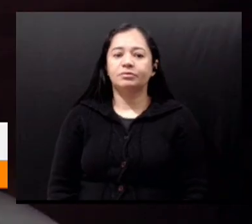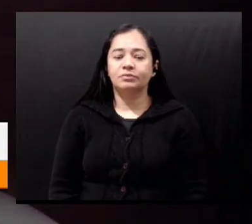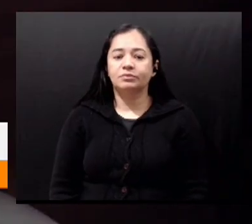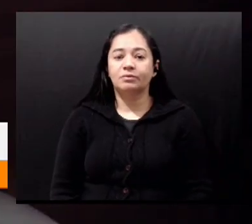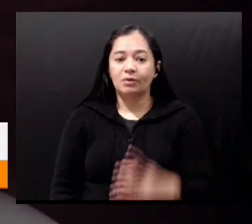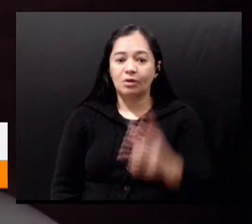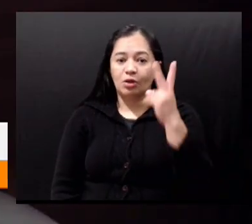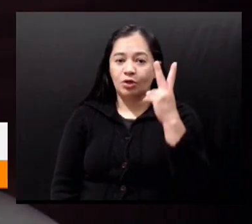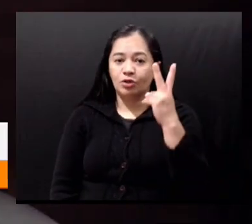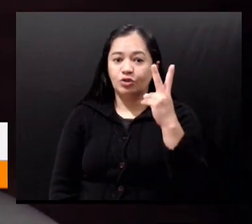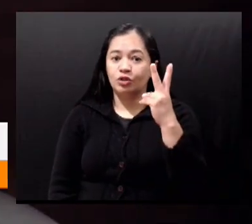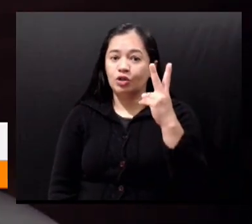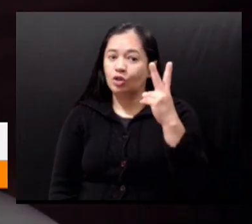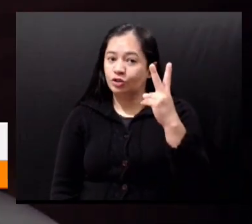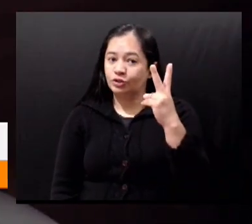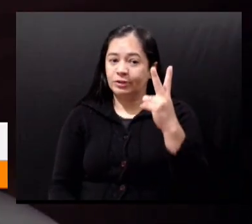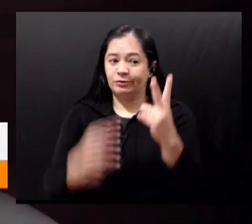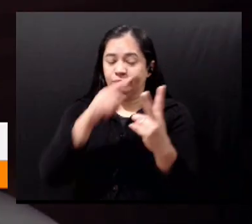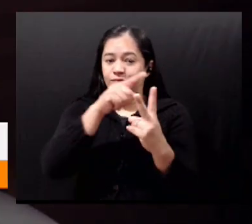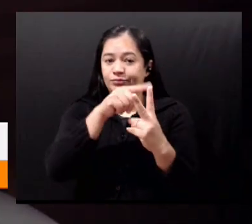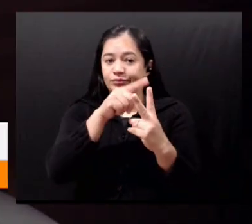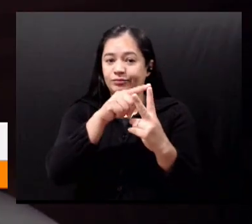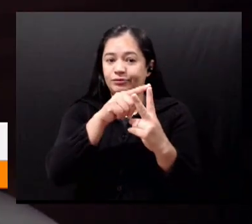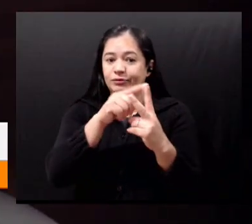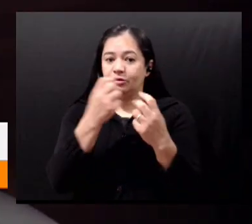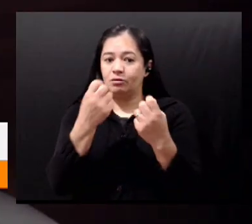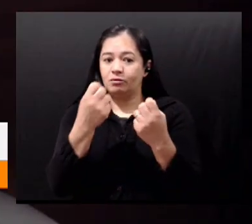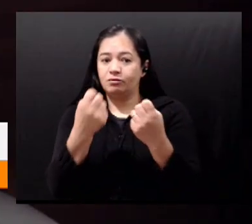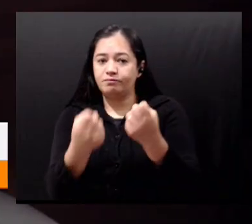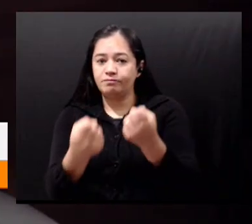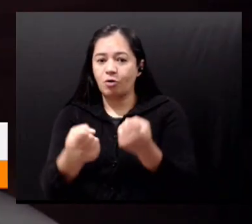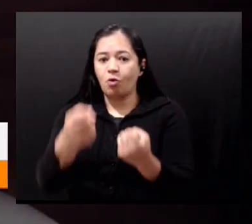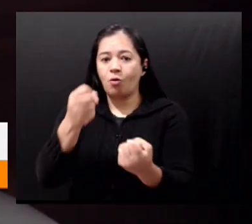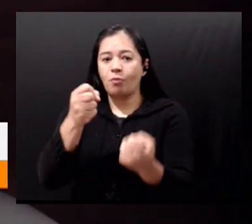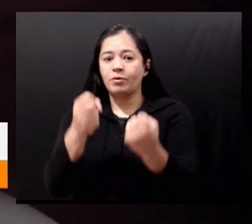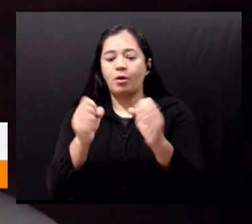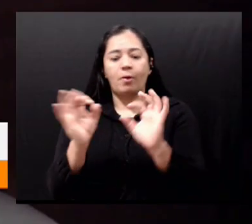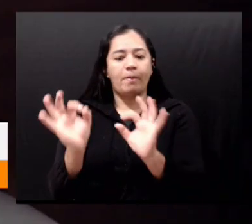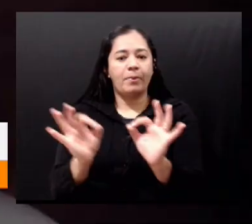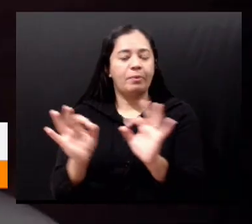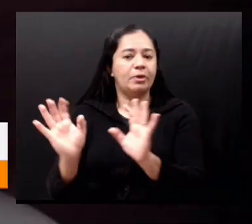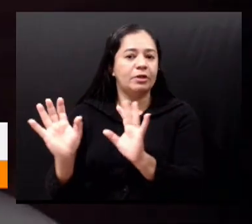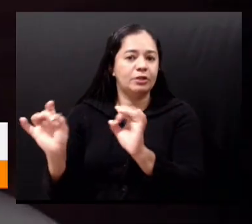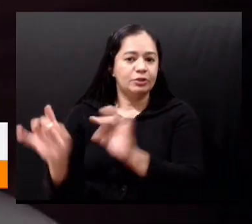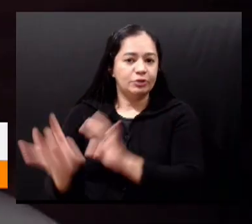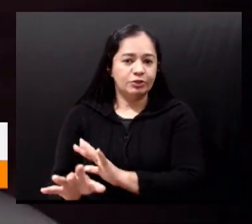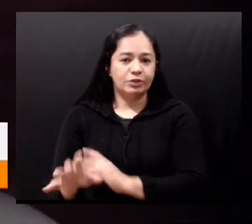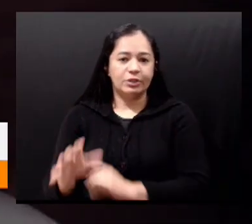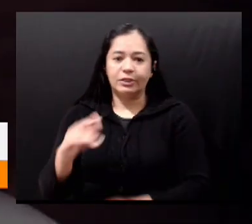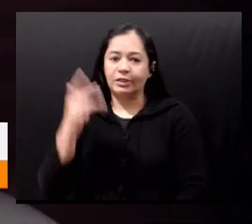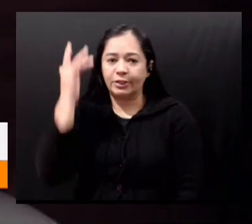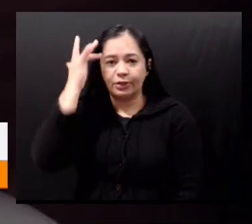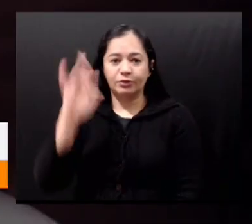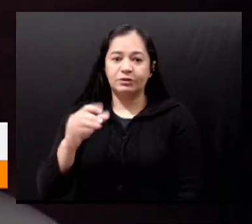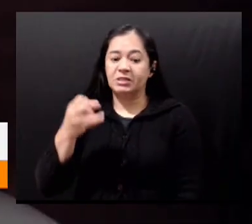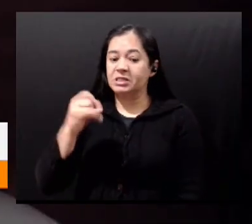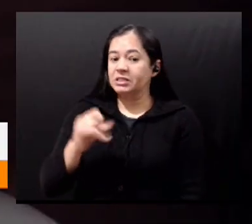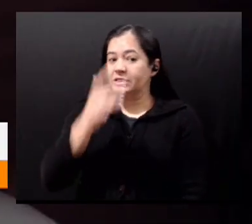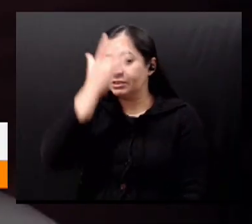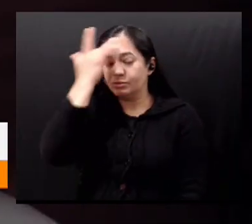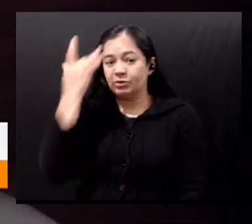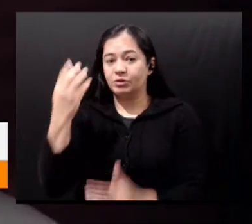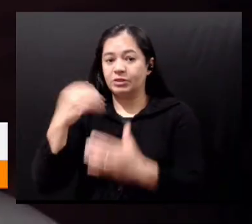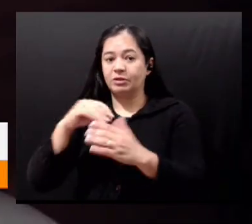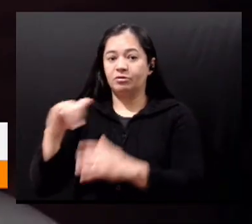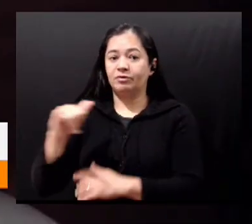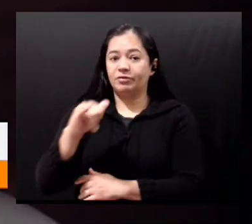aí, o piloto que está preparado e imagina, não sei se chegou os passageiros a ficarem sabendo de toda essa situação, às vezes Uhum. sim,